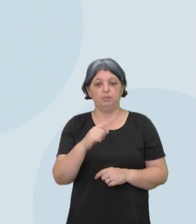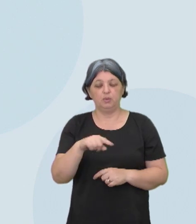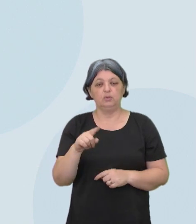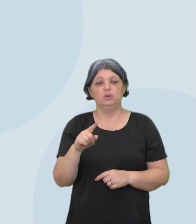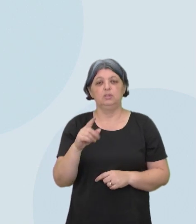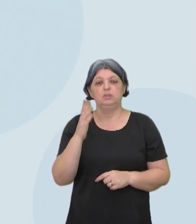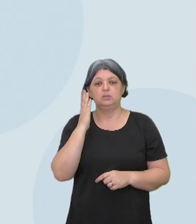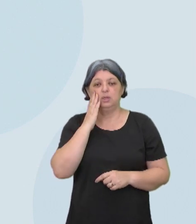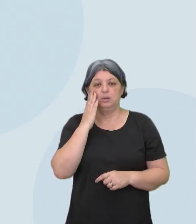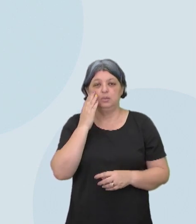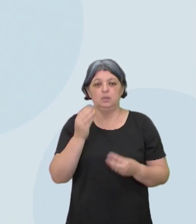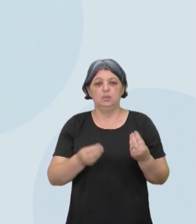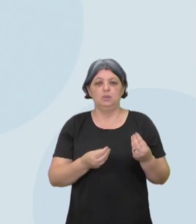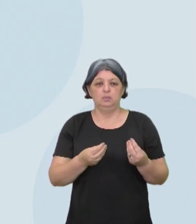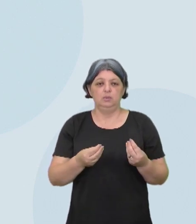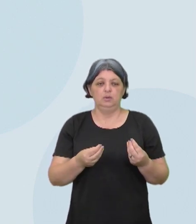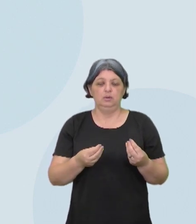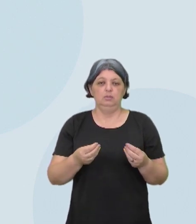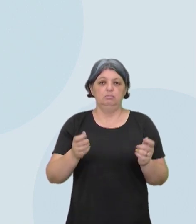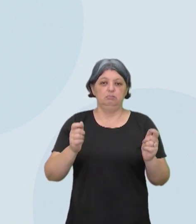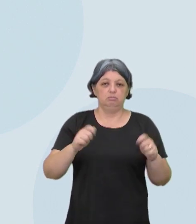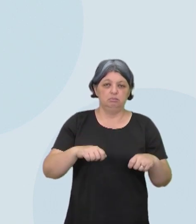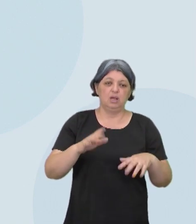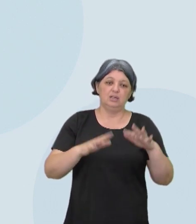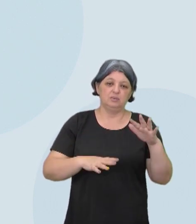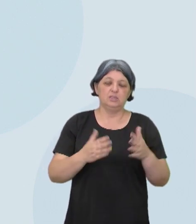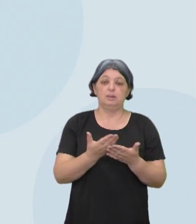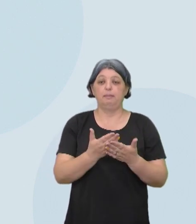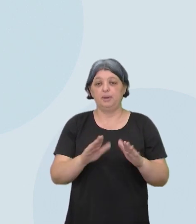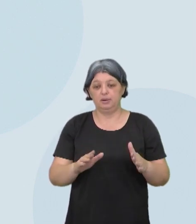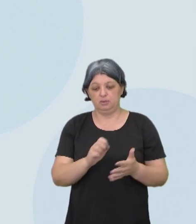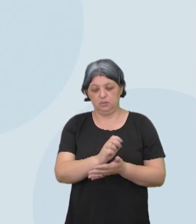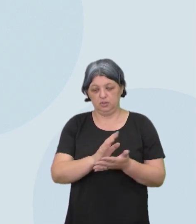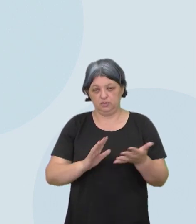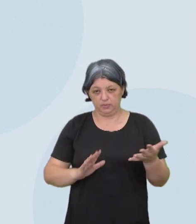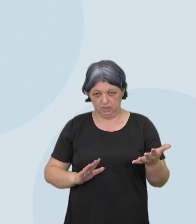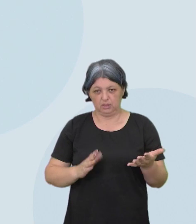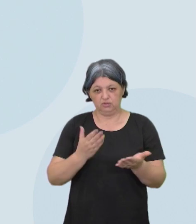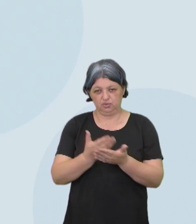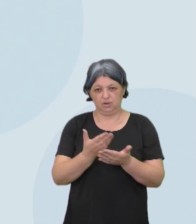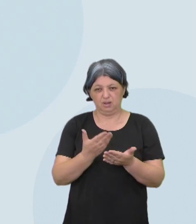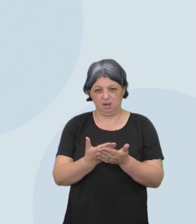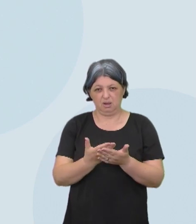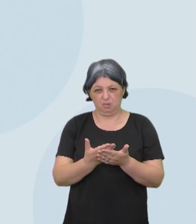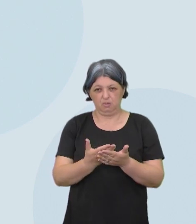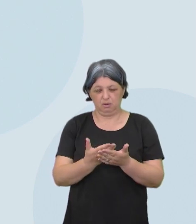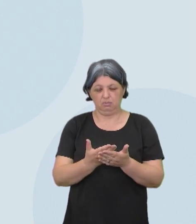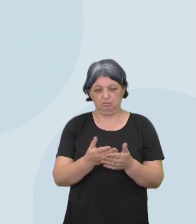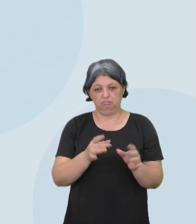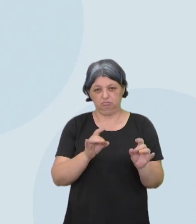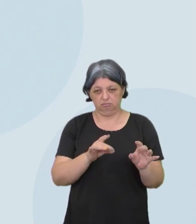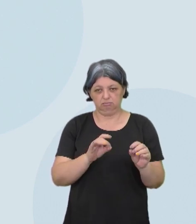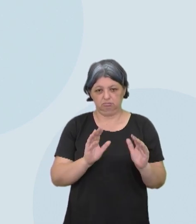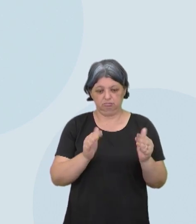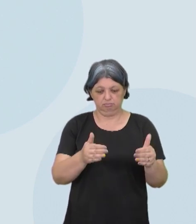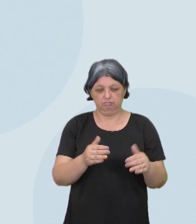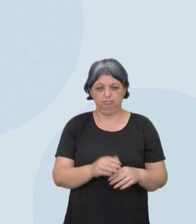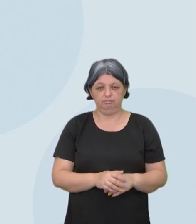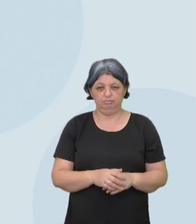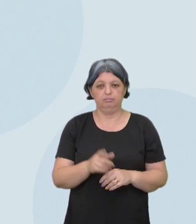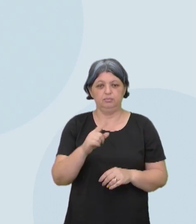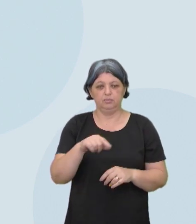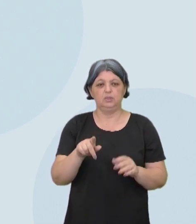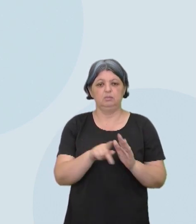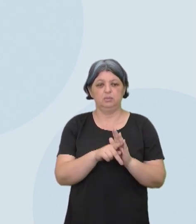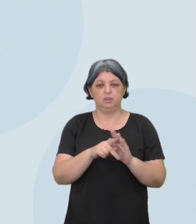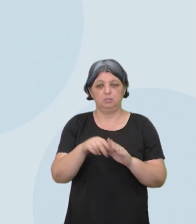então, que possivelmente perderam essa atividade ou essa aula exclusivamente dessa atividade, deixo aí para vocês